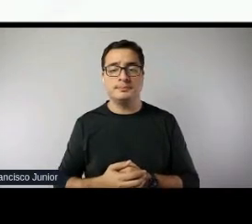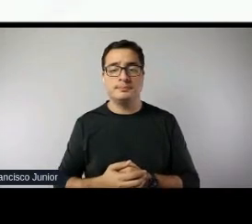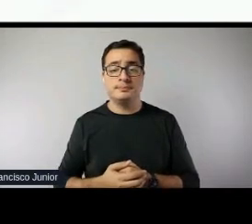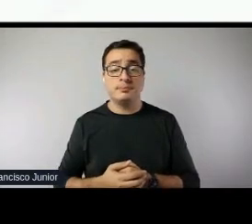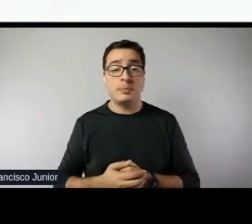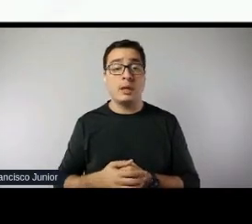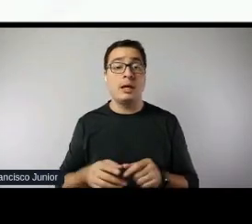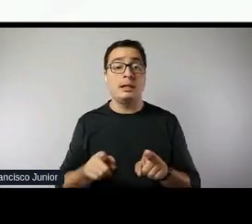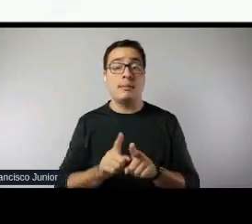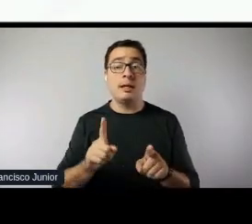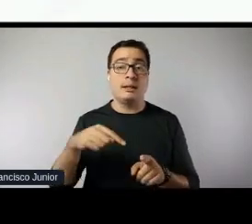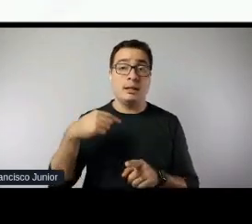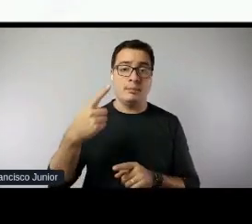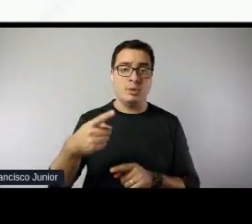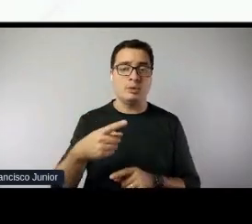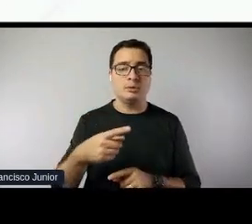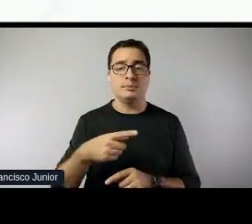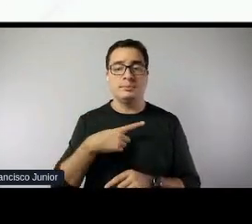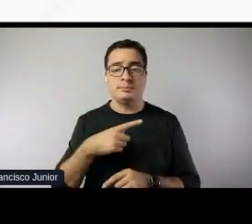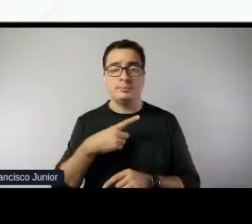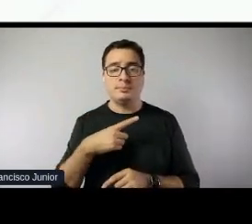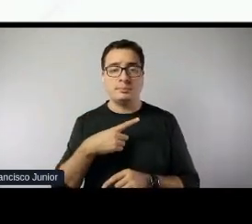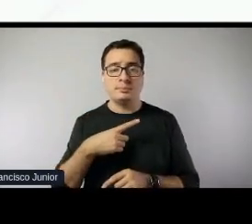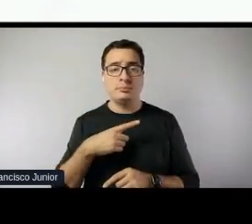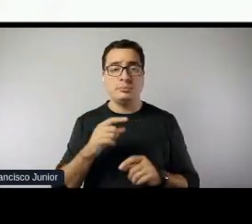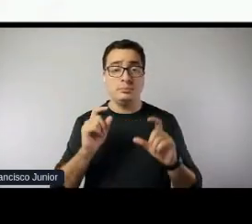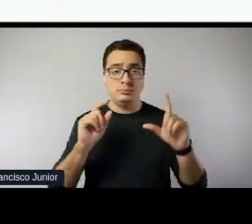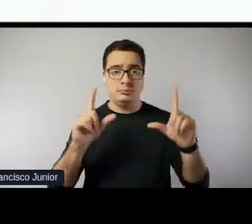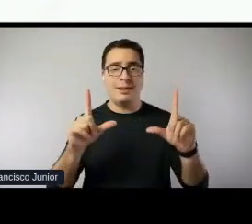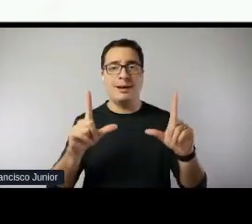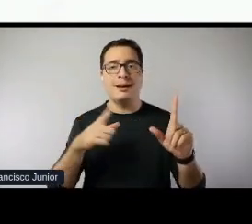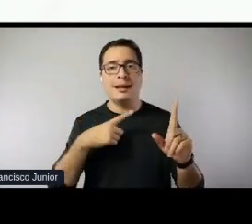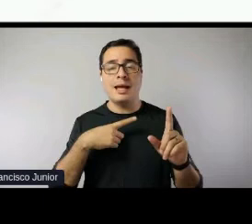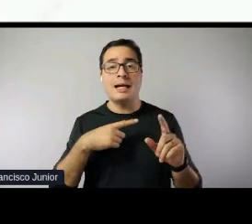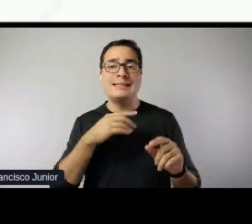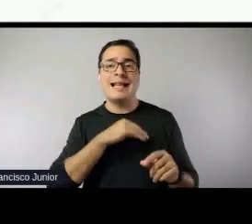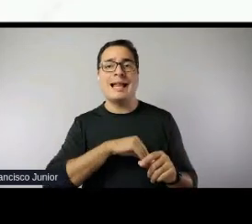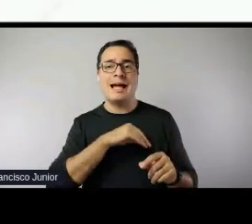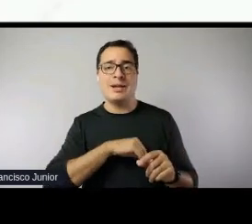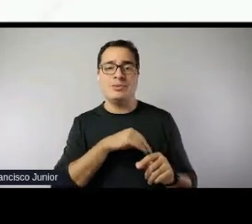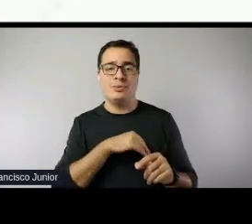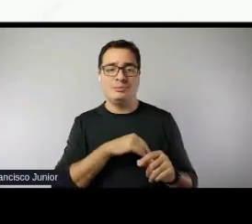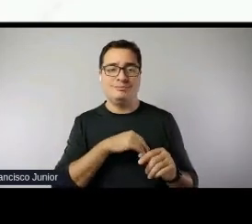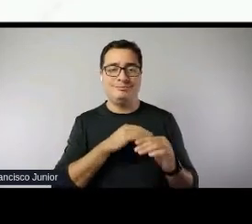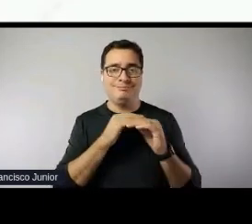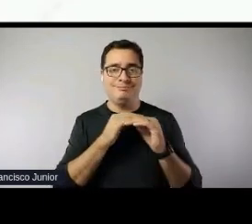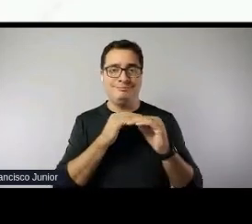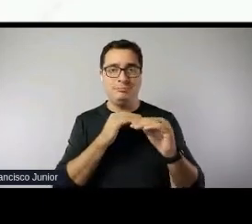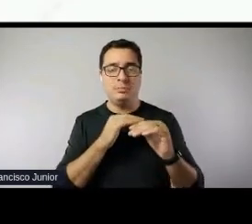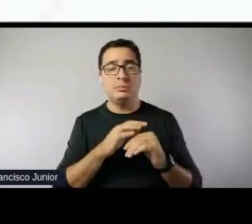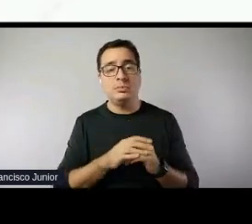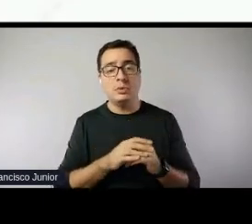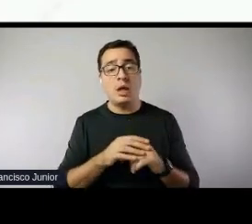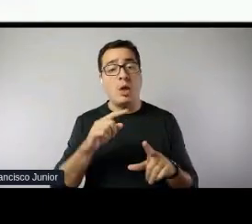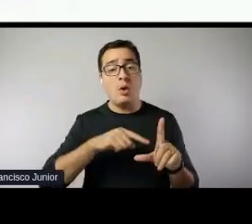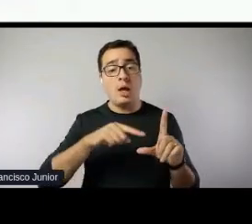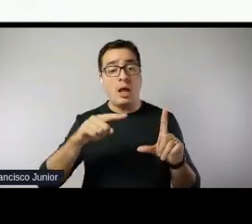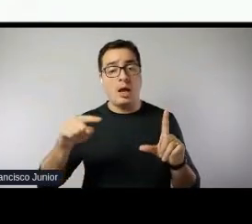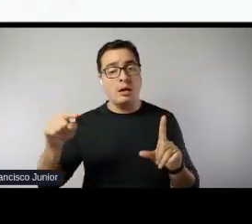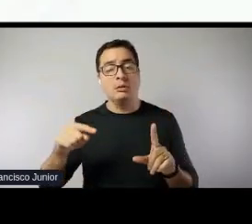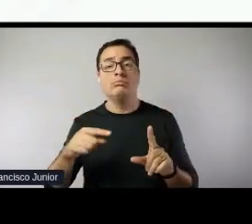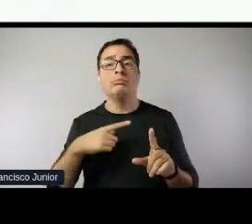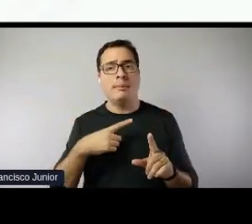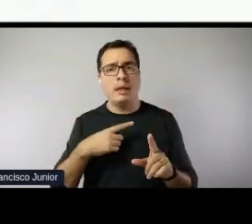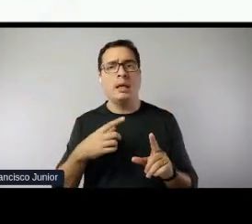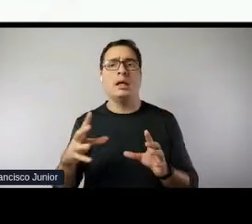Aí, em seguida, a gente ainda no dashboard de inclusão, a gente vê agora a faixa salarial, né? É um gráfico bastante agregador